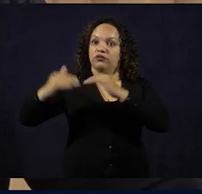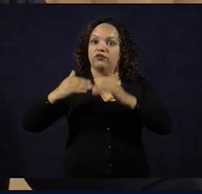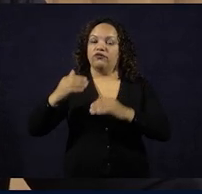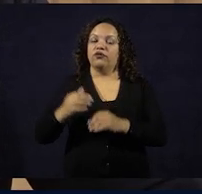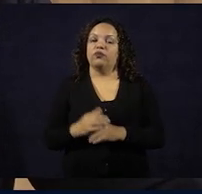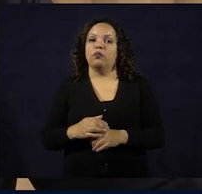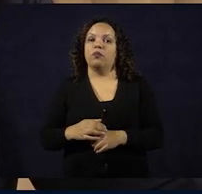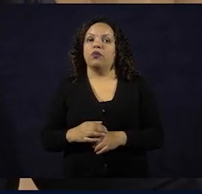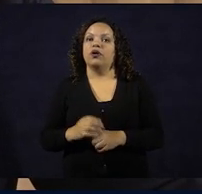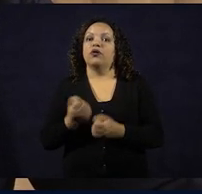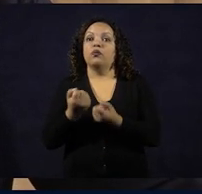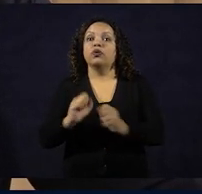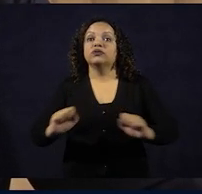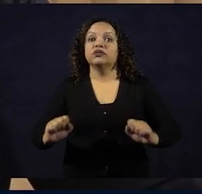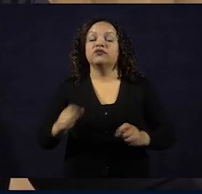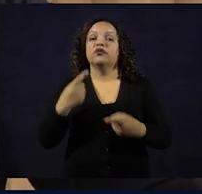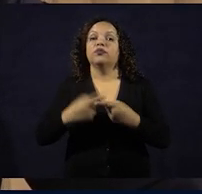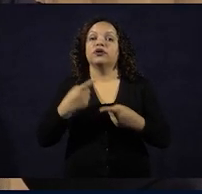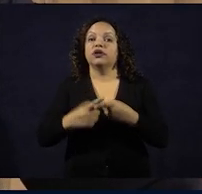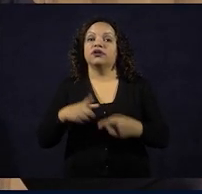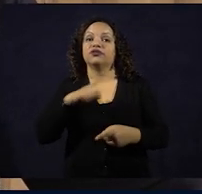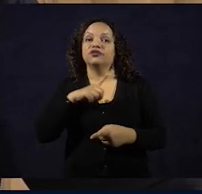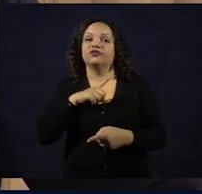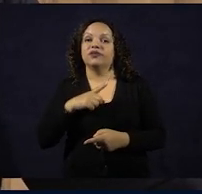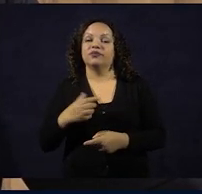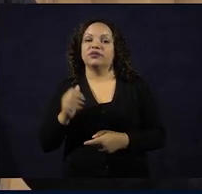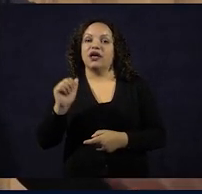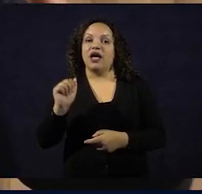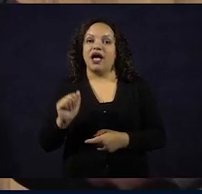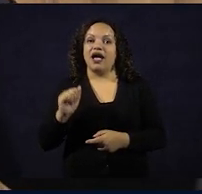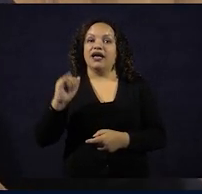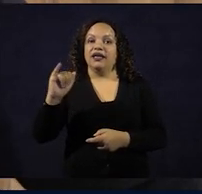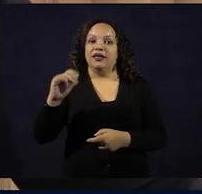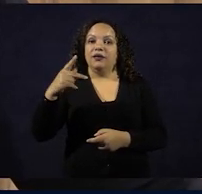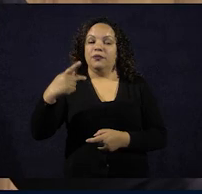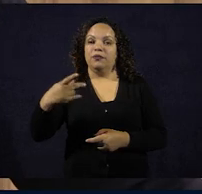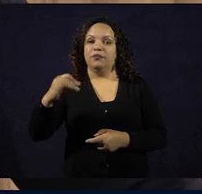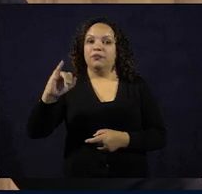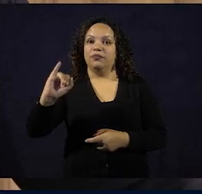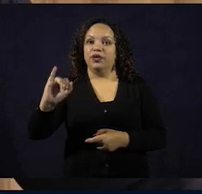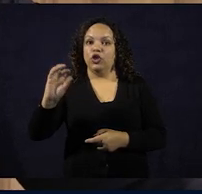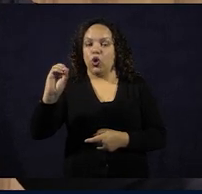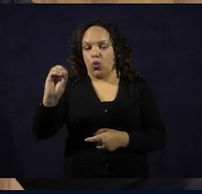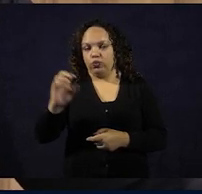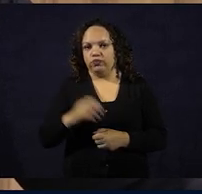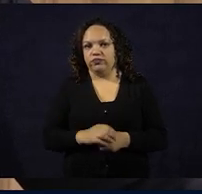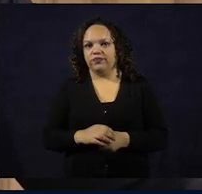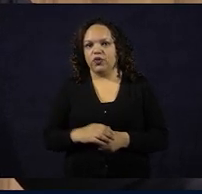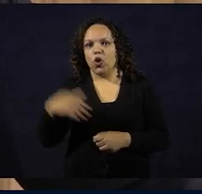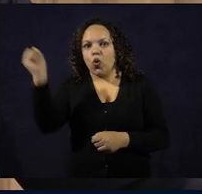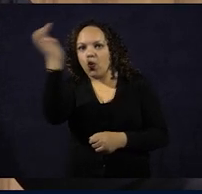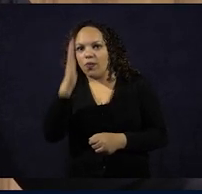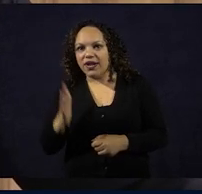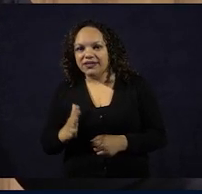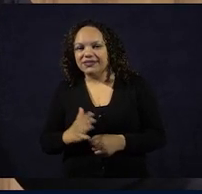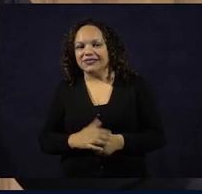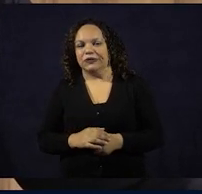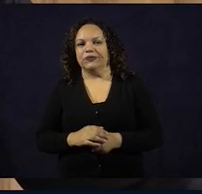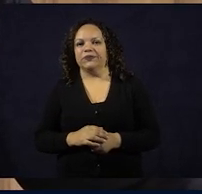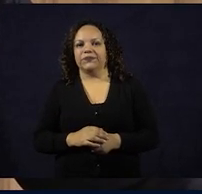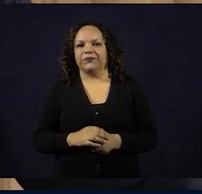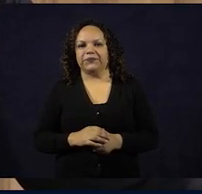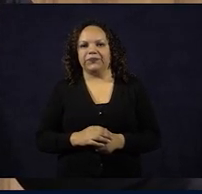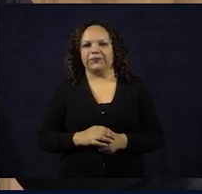do ipeu e eu queria aproveitar falar que uma coisa que o Marino falou nas áreas falou e tudo o Brasil tinha que